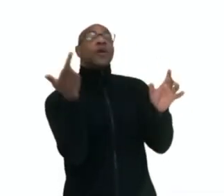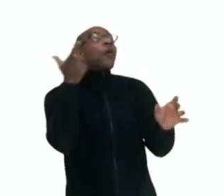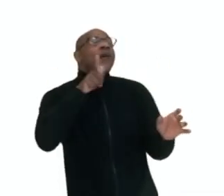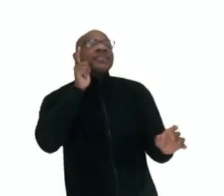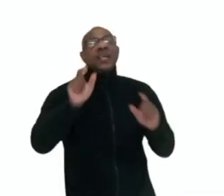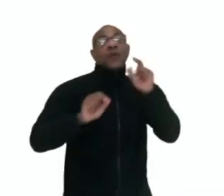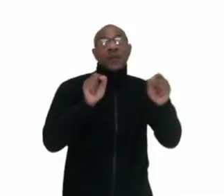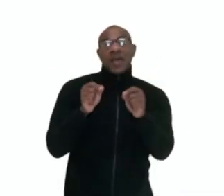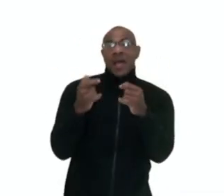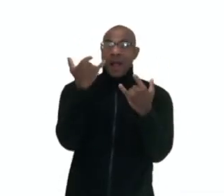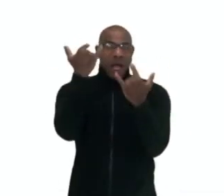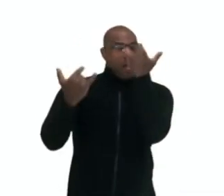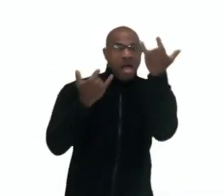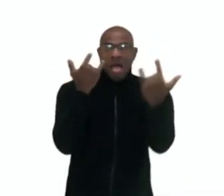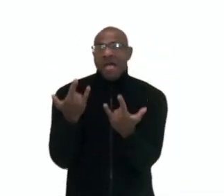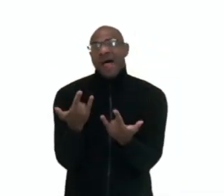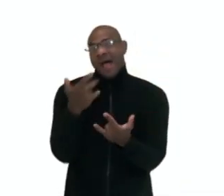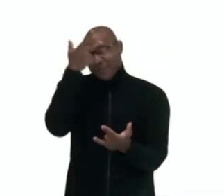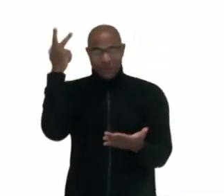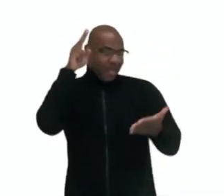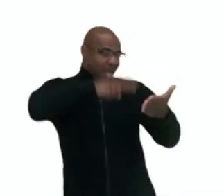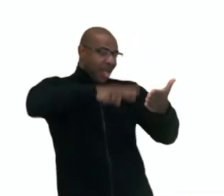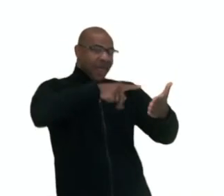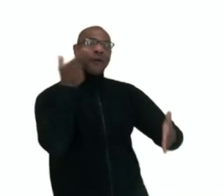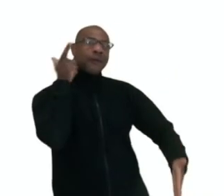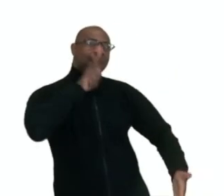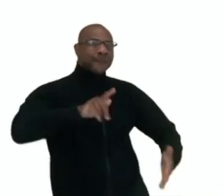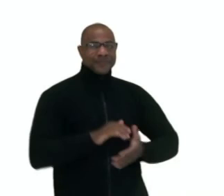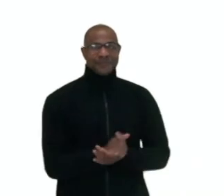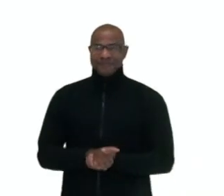consigo atrair o maior número de leitores.